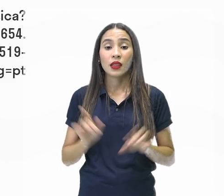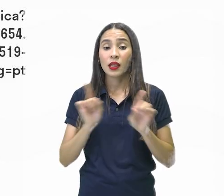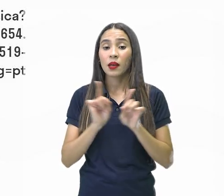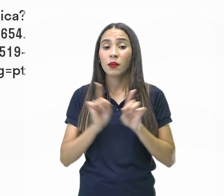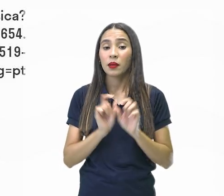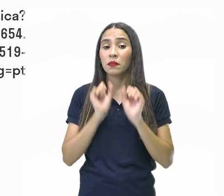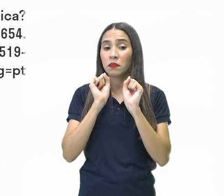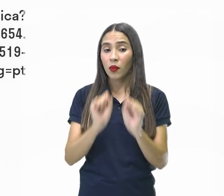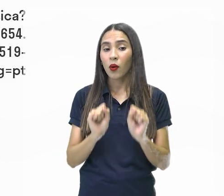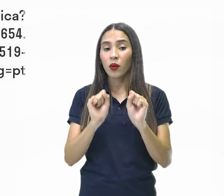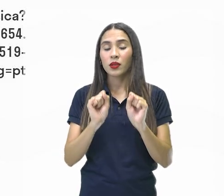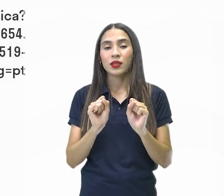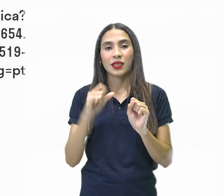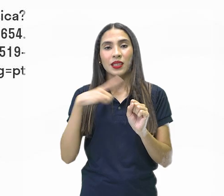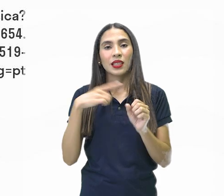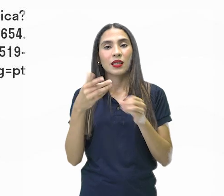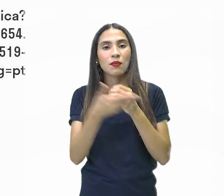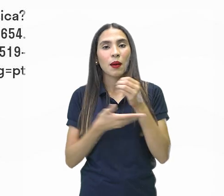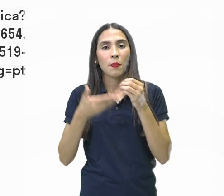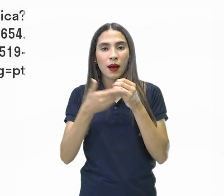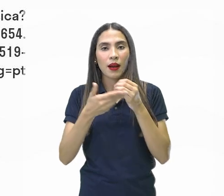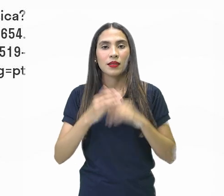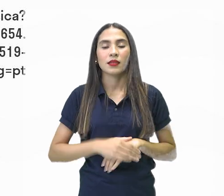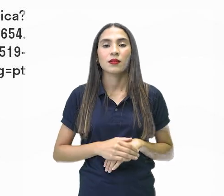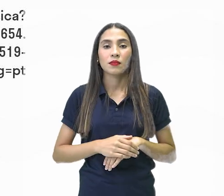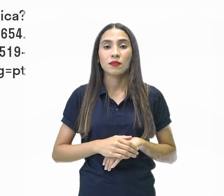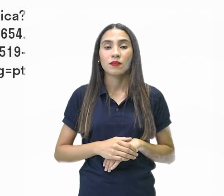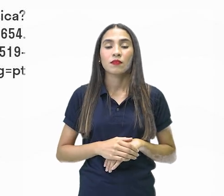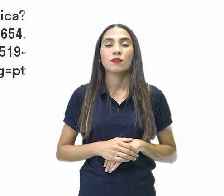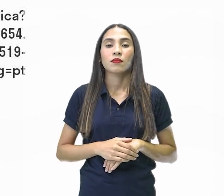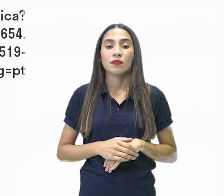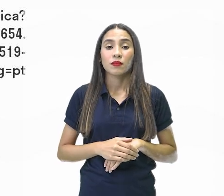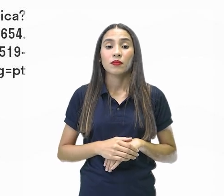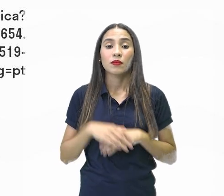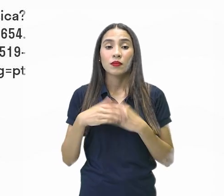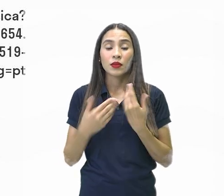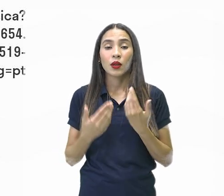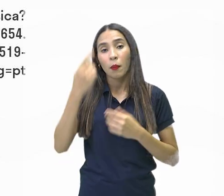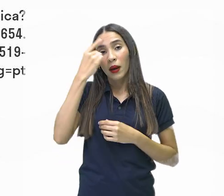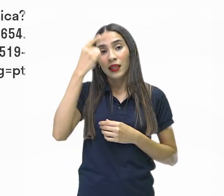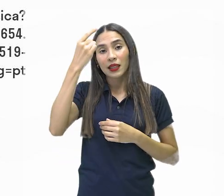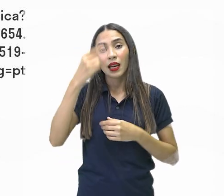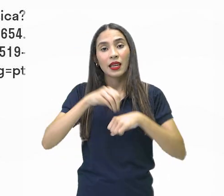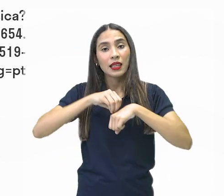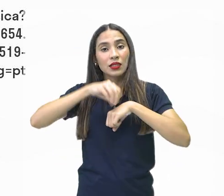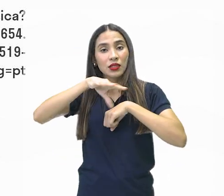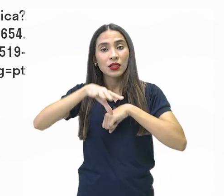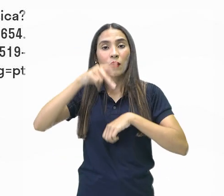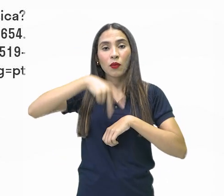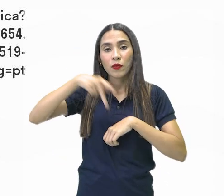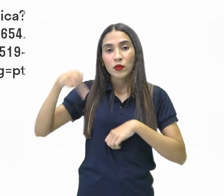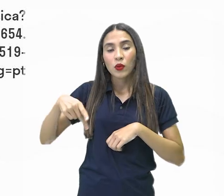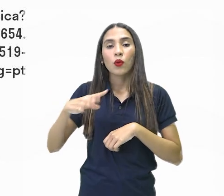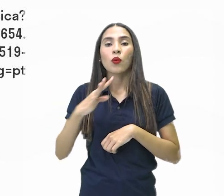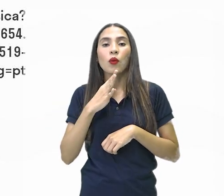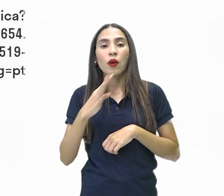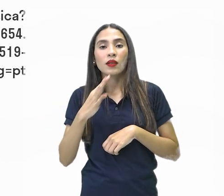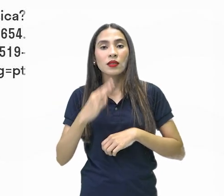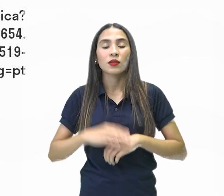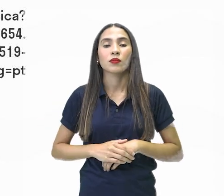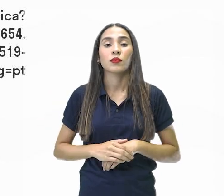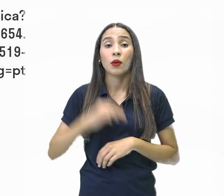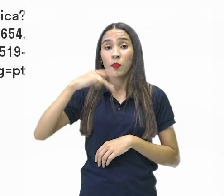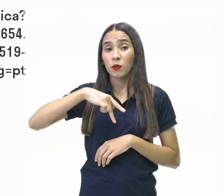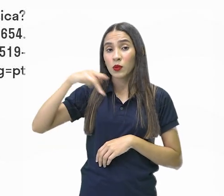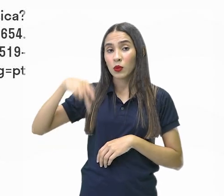Então, a gente pode tomar como base aí, pessoal, uma lição dada por um professor aí conhecido, né? Na